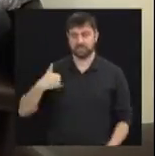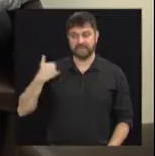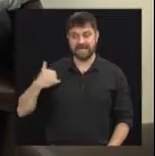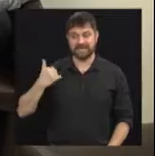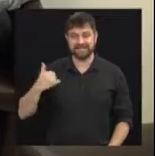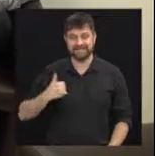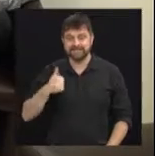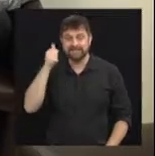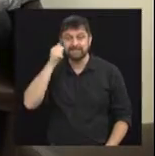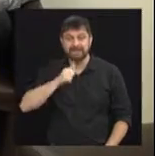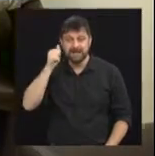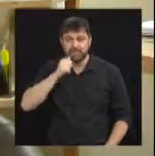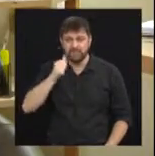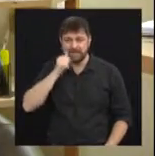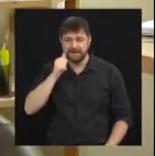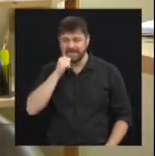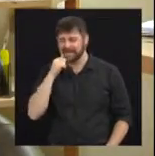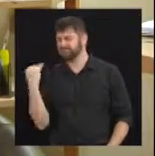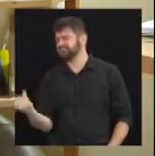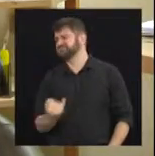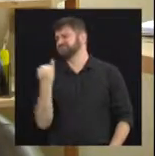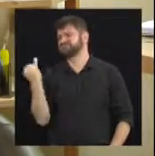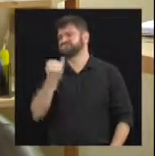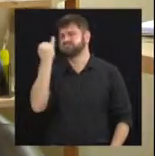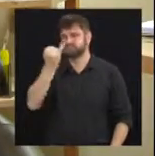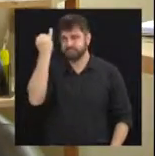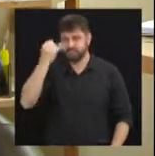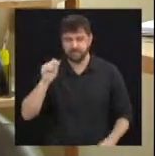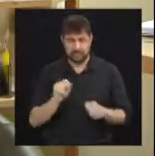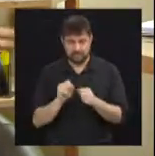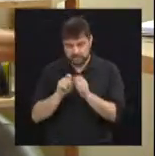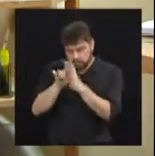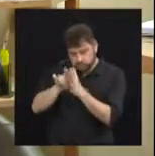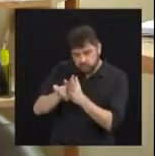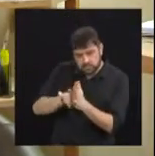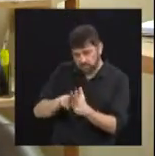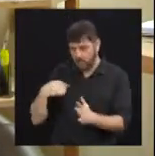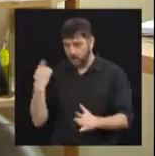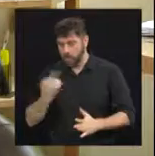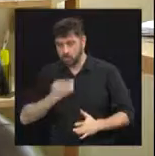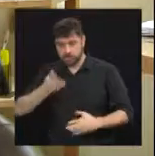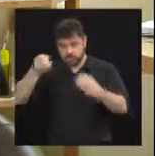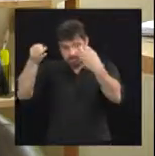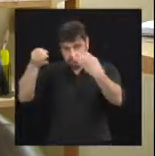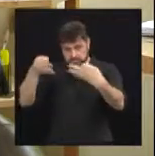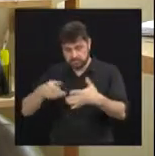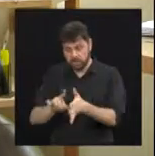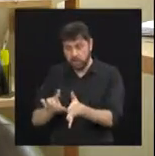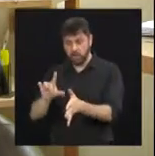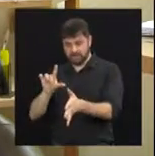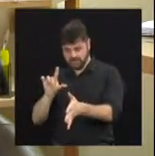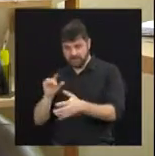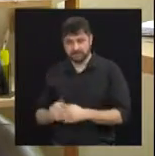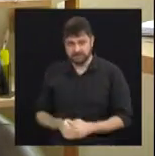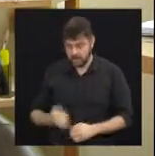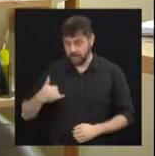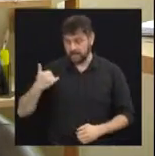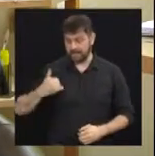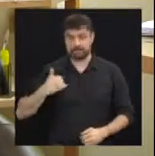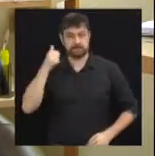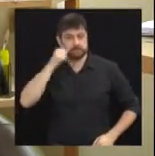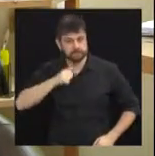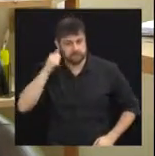da mulher é um fator muito importante. Então, além dos exames todos sobre os quais nós conversamos inicialmente, a idade